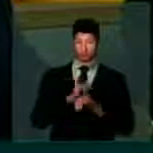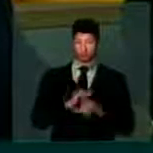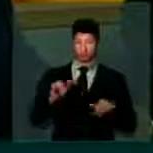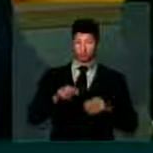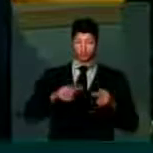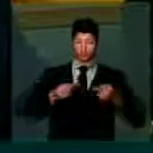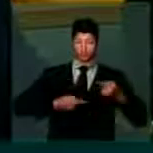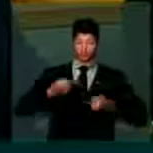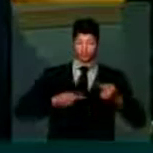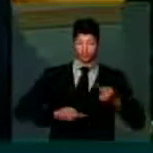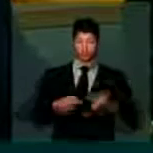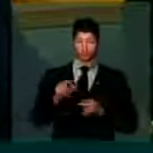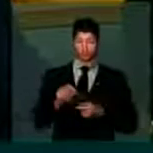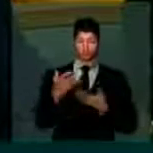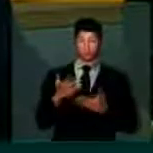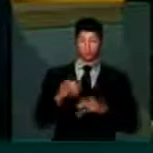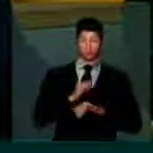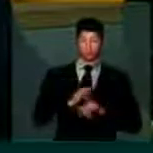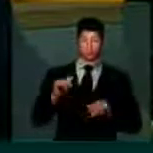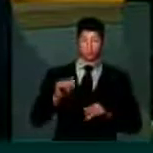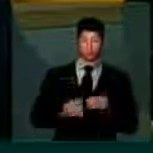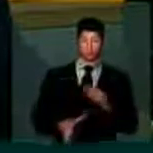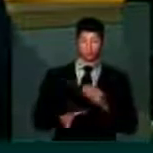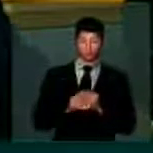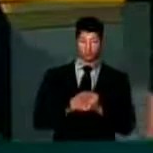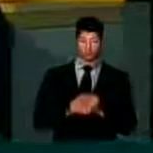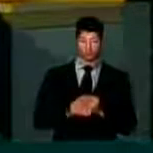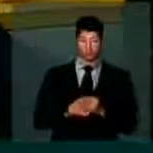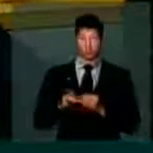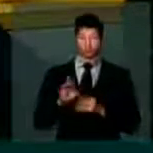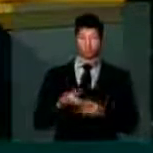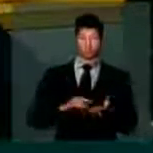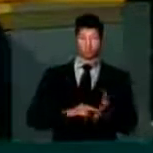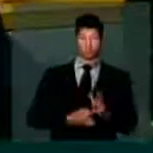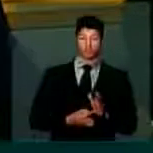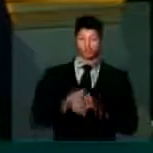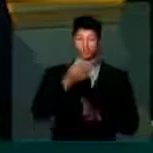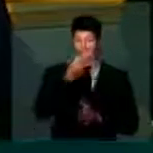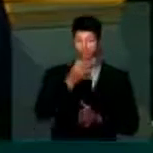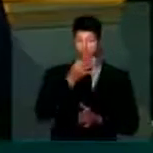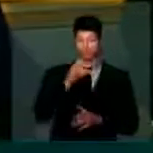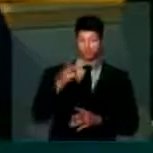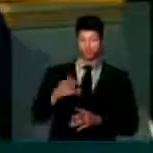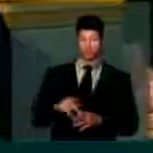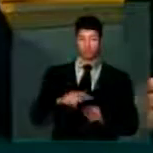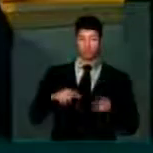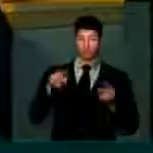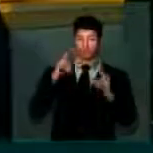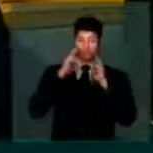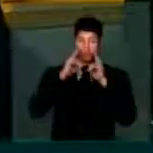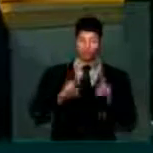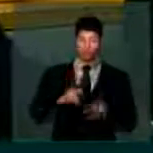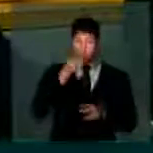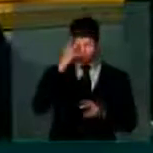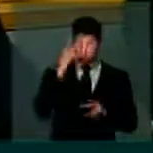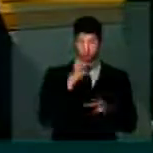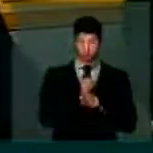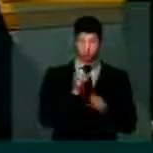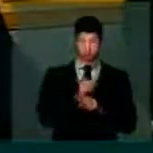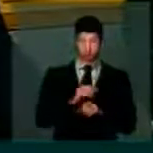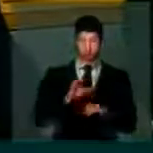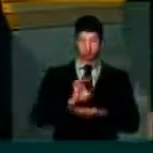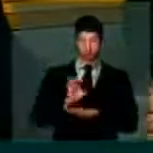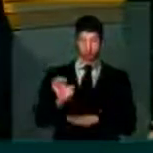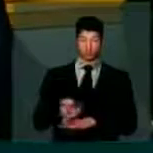uma disputa política, querendo dizer que a colaboração dela é só nos pontos que interessam ela. A gente vê uma pessoa que foi a contadora da